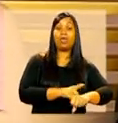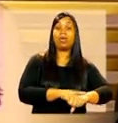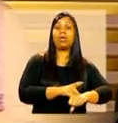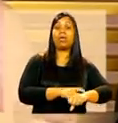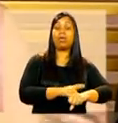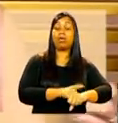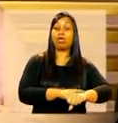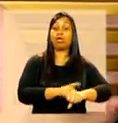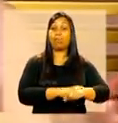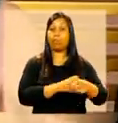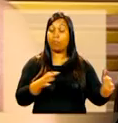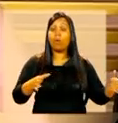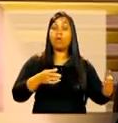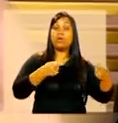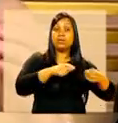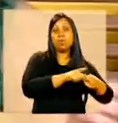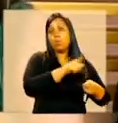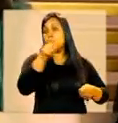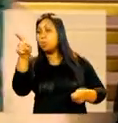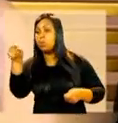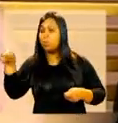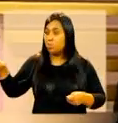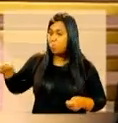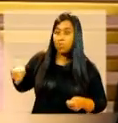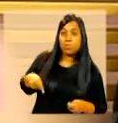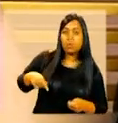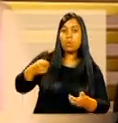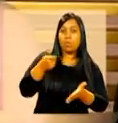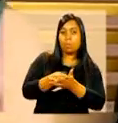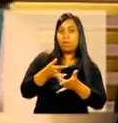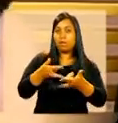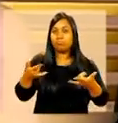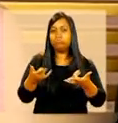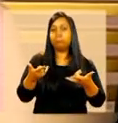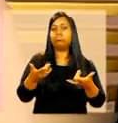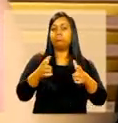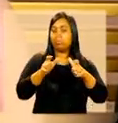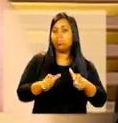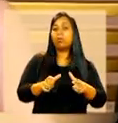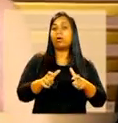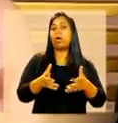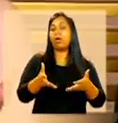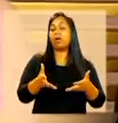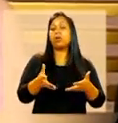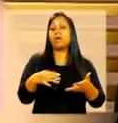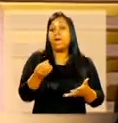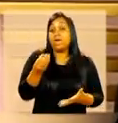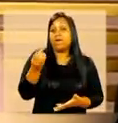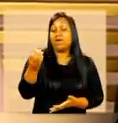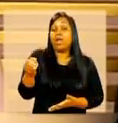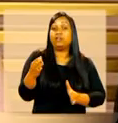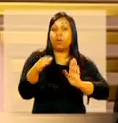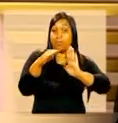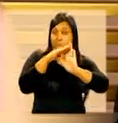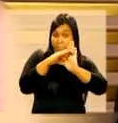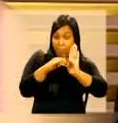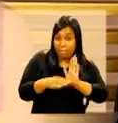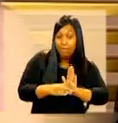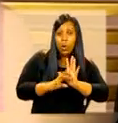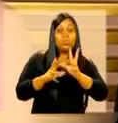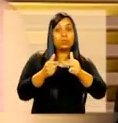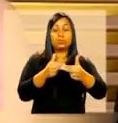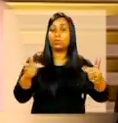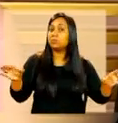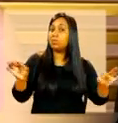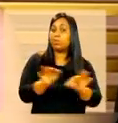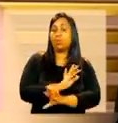porque você tem que se deslocar de um lugar para o outro, você tem que comprar um ingresso lá na hora. E quando você faz uma viagem programada, a gente já tem